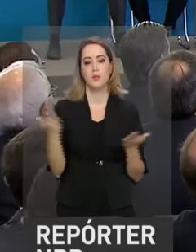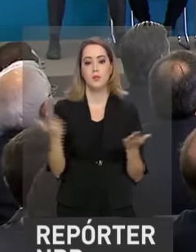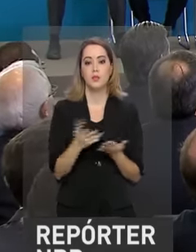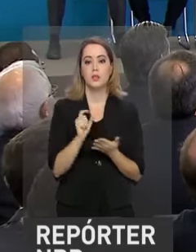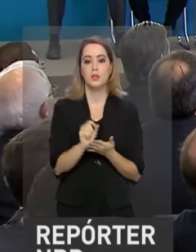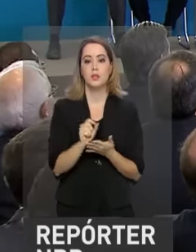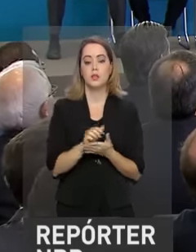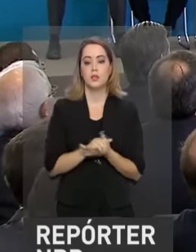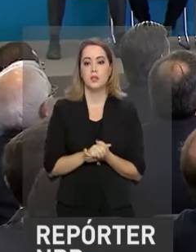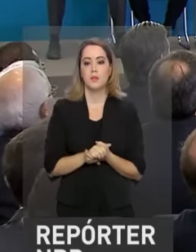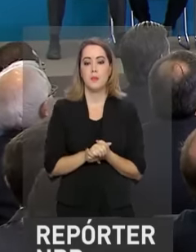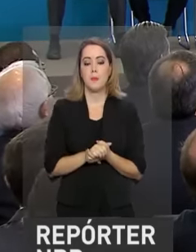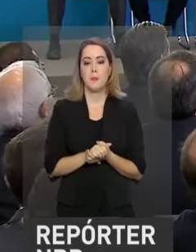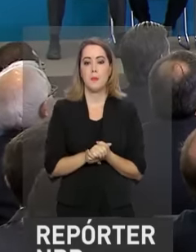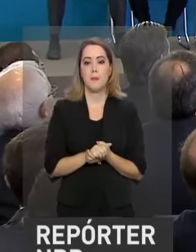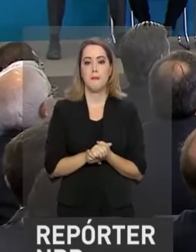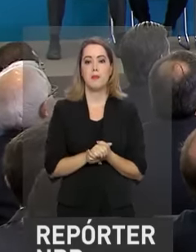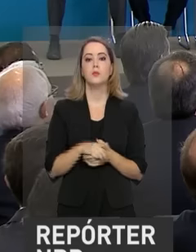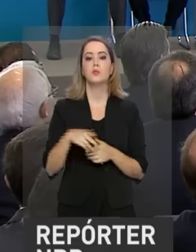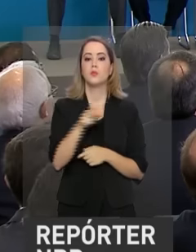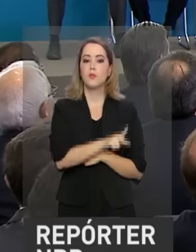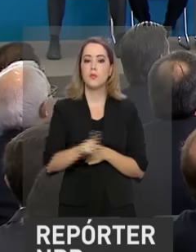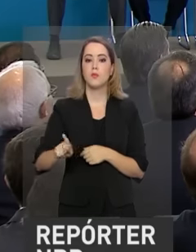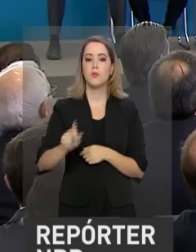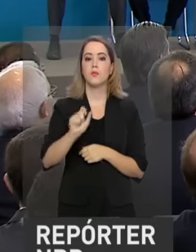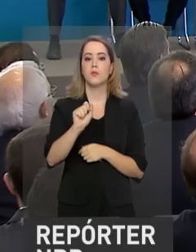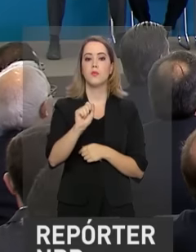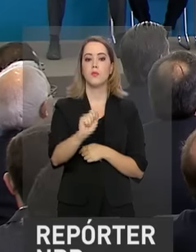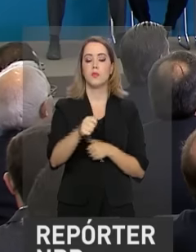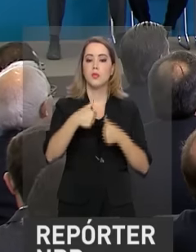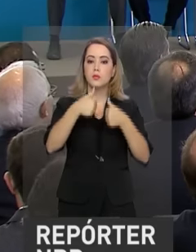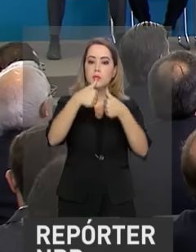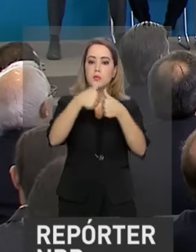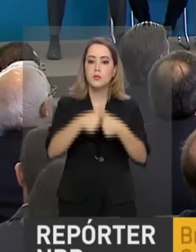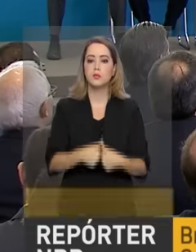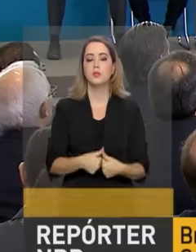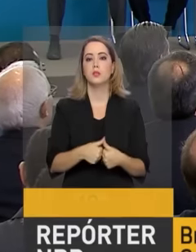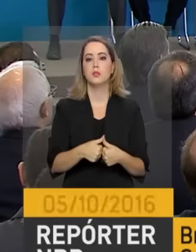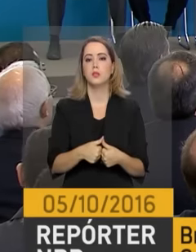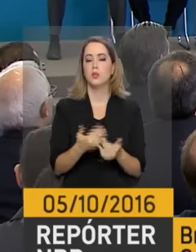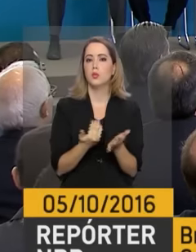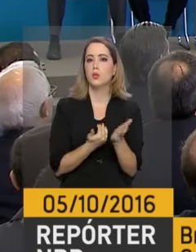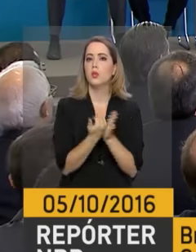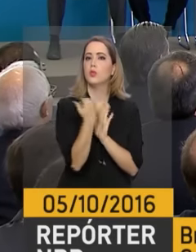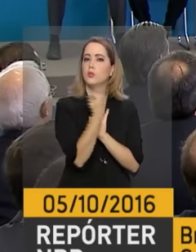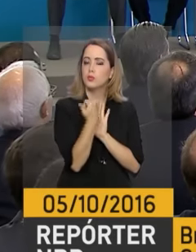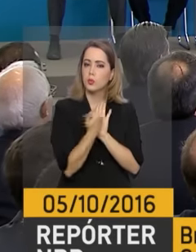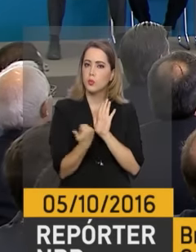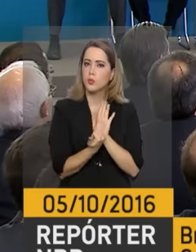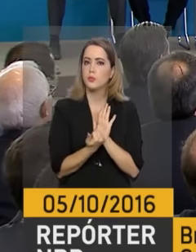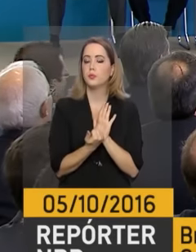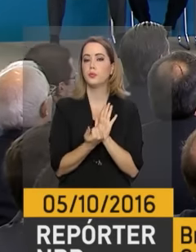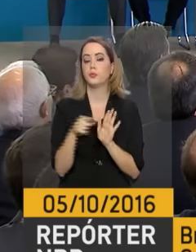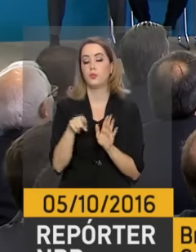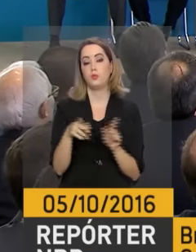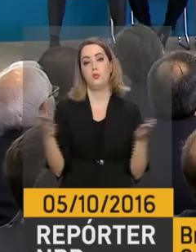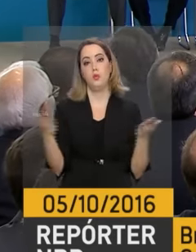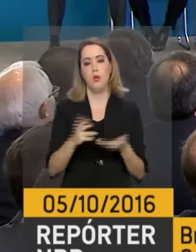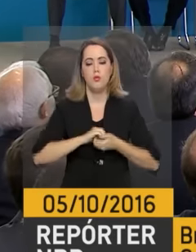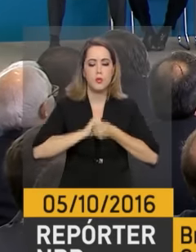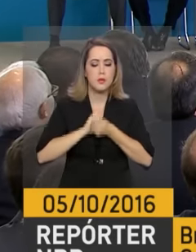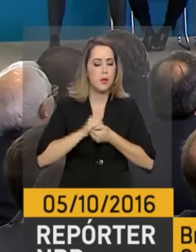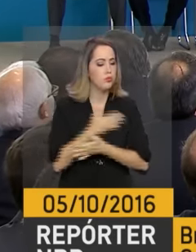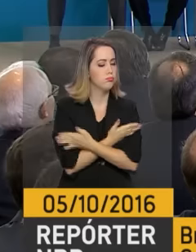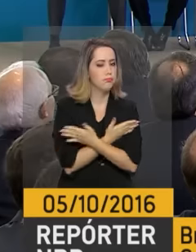articulação e presidente da Frente Parlamentar da Primeira Infância, na pessoa do qual saúdo todos